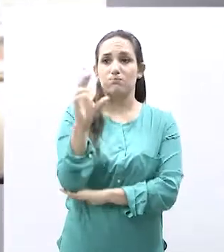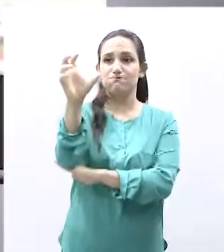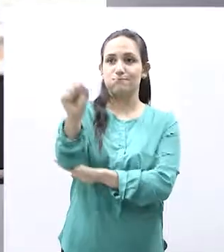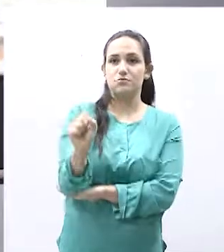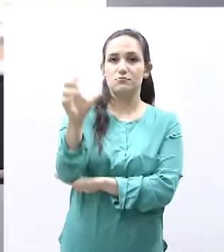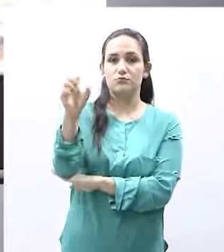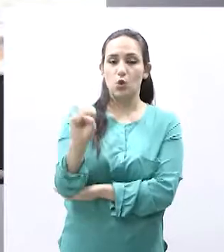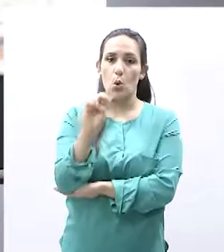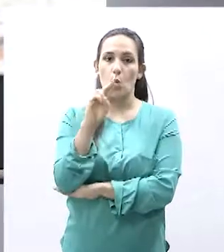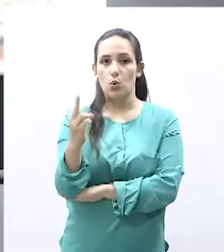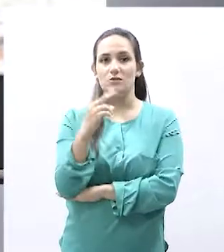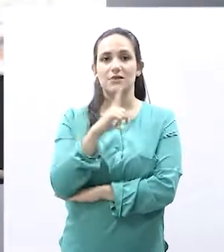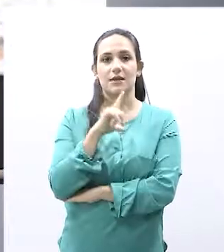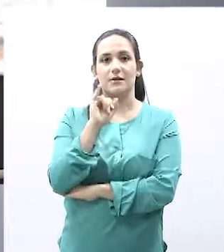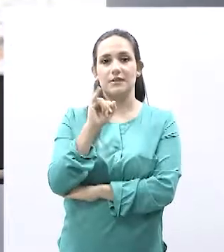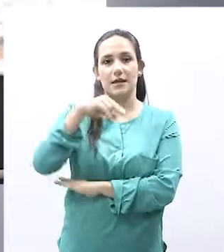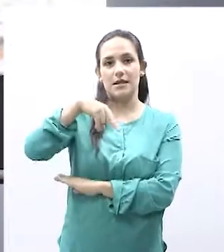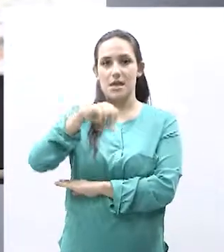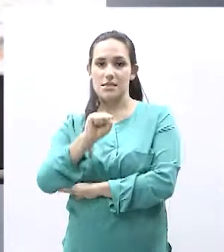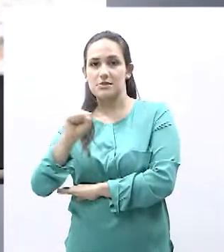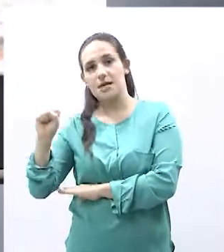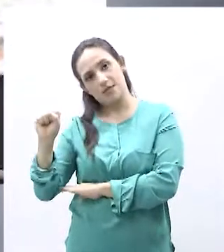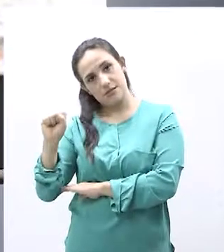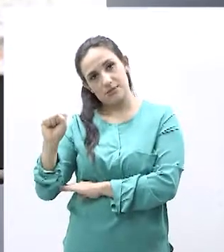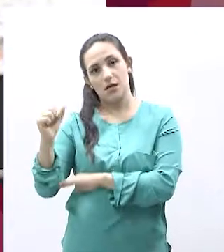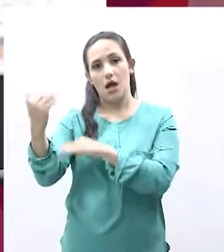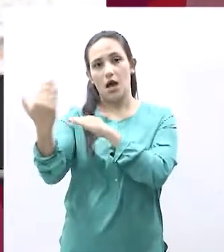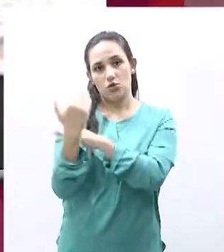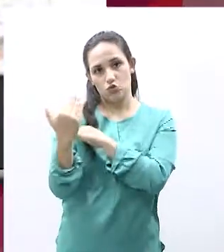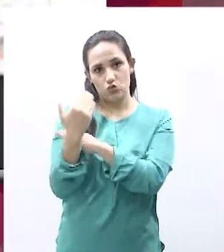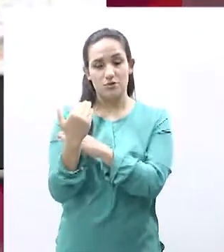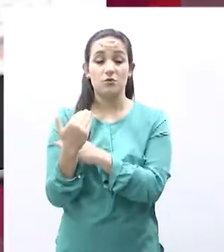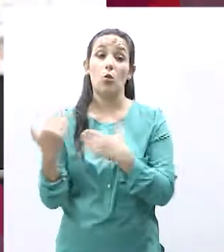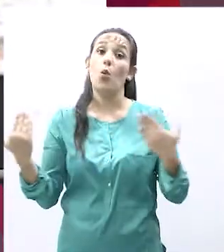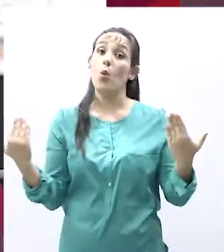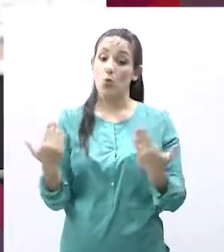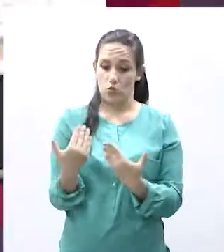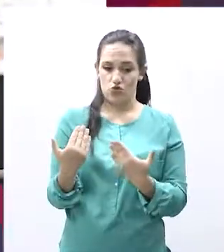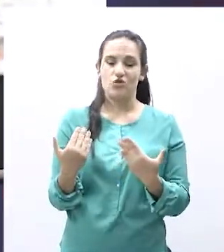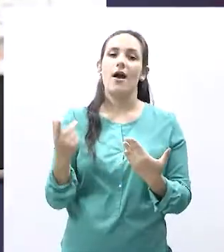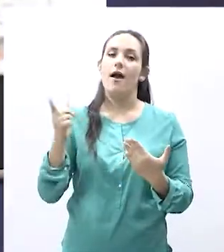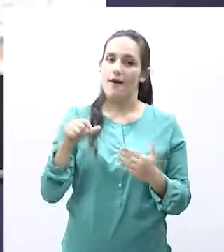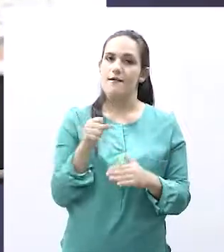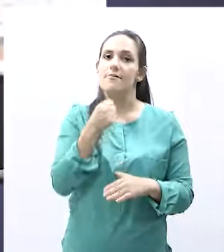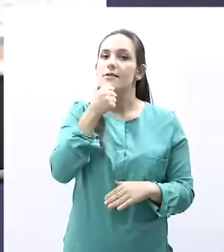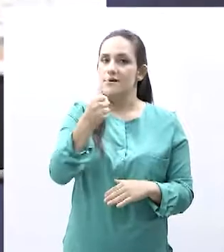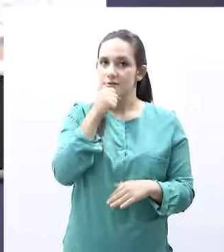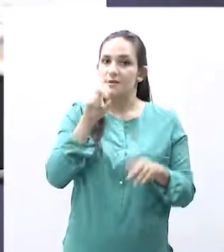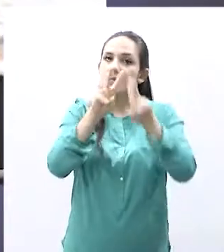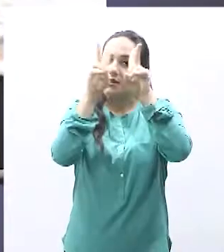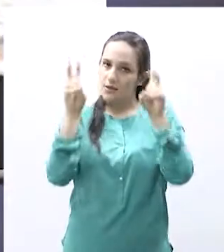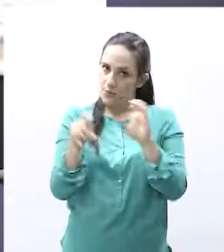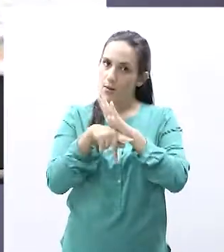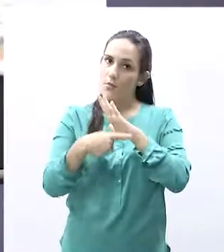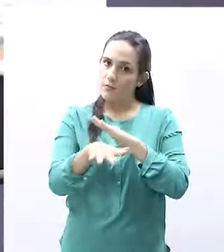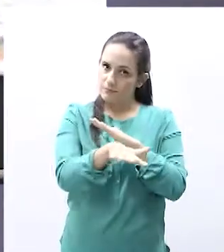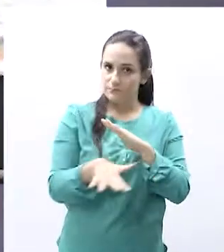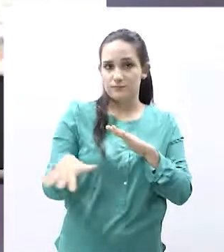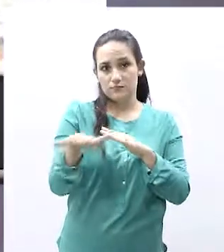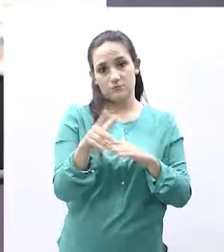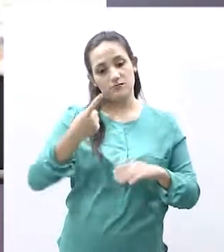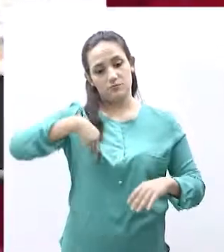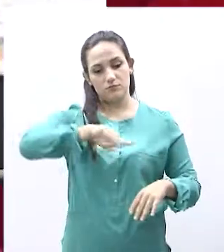pensionista, beneficiário do INSS, e vai ser para esse público a nossa entrevista de hoje. Nós vamos conversar